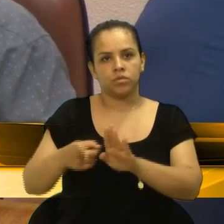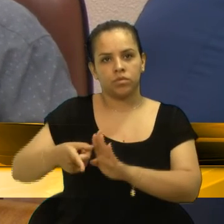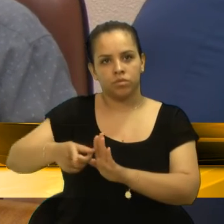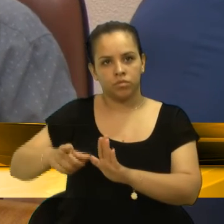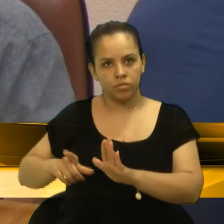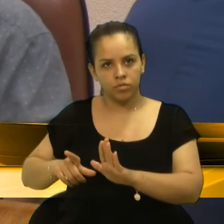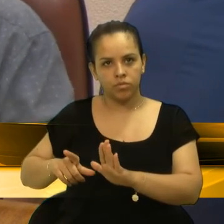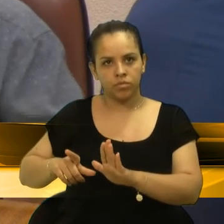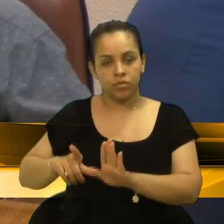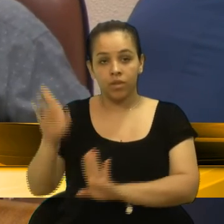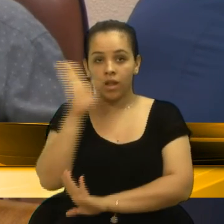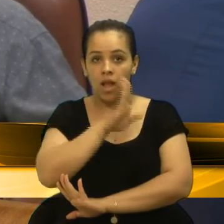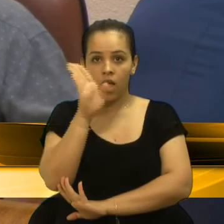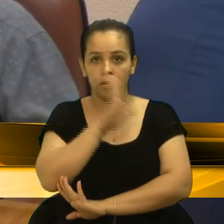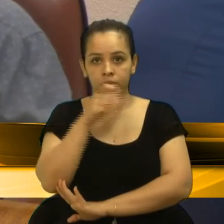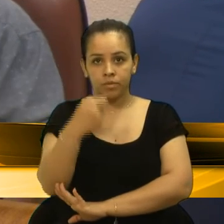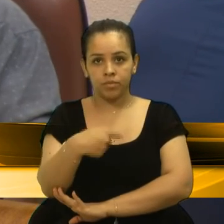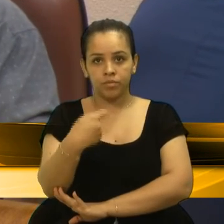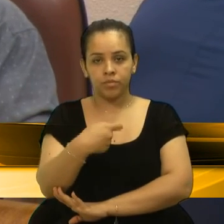urgência.